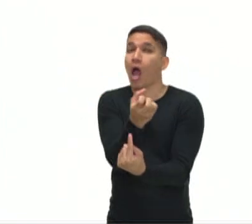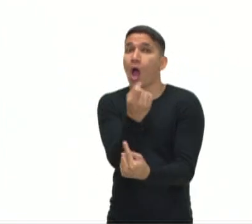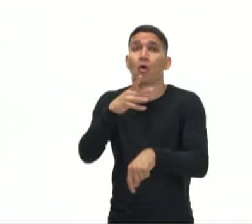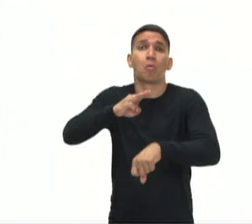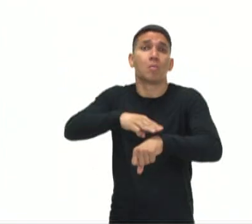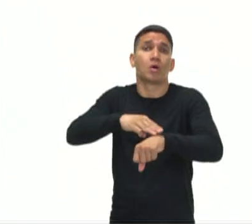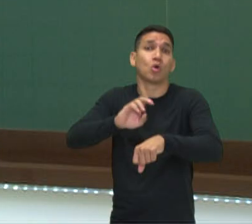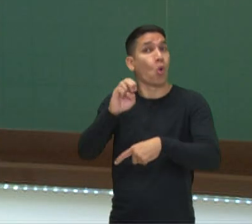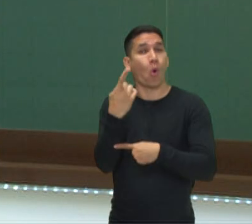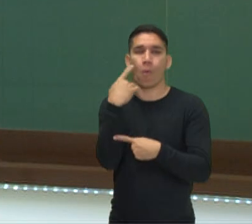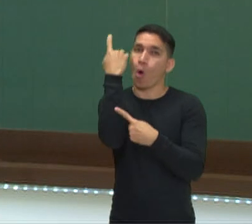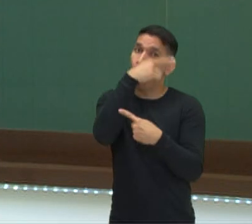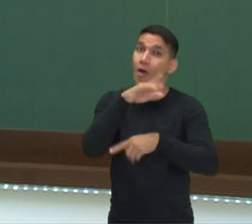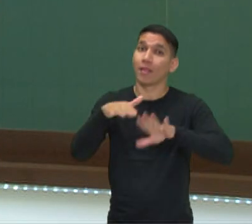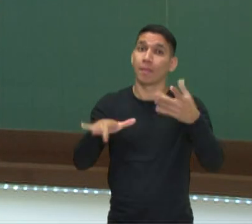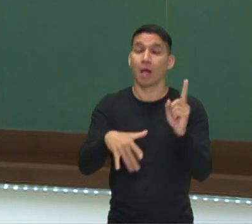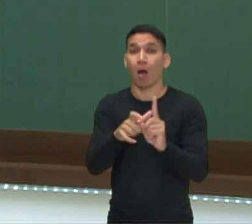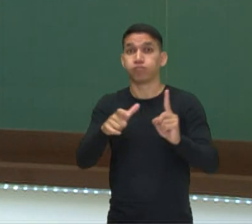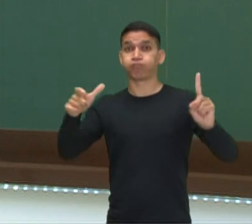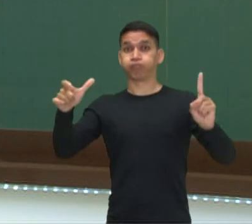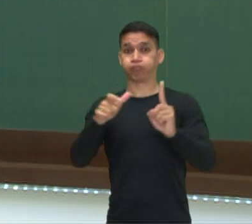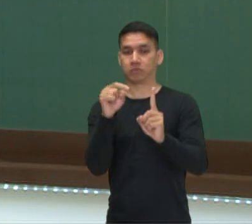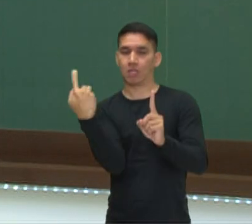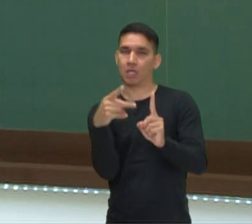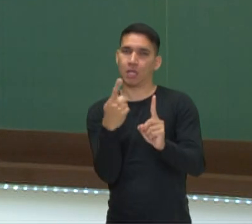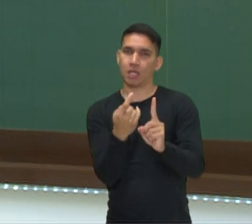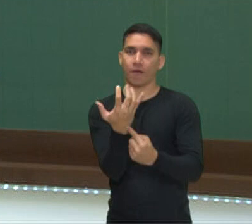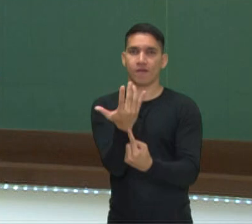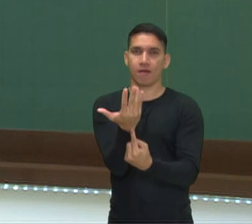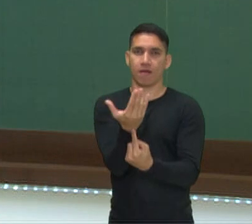horas, dependendo aí do tamanho da vela em questão.